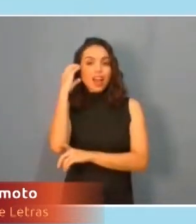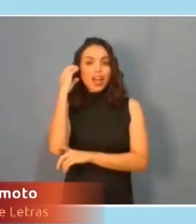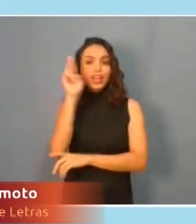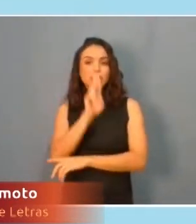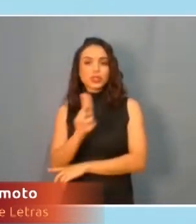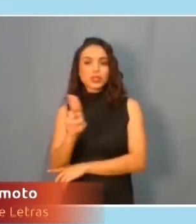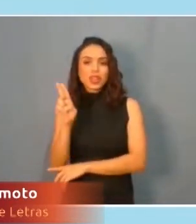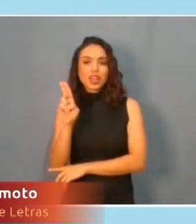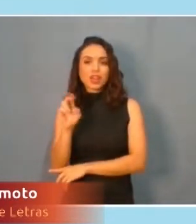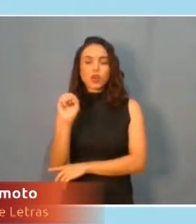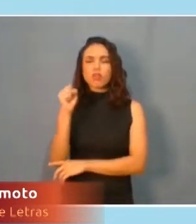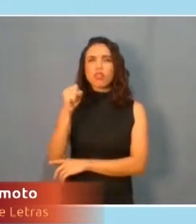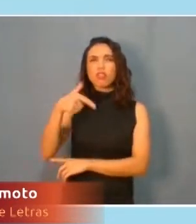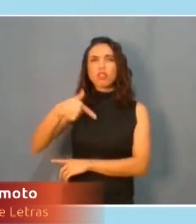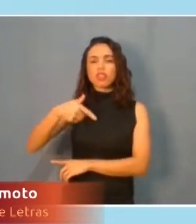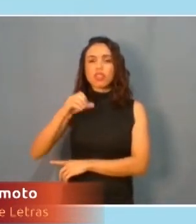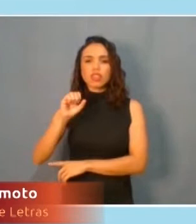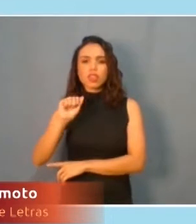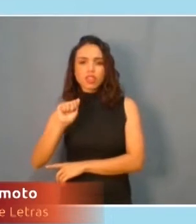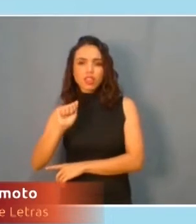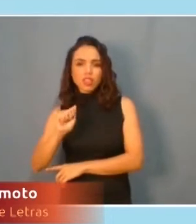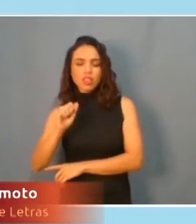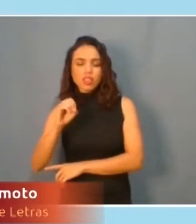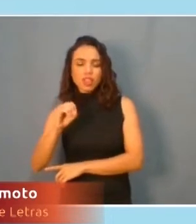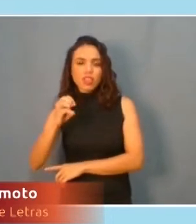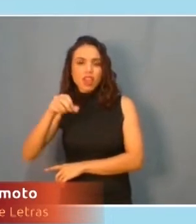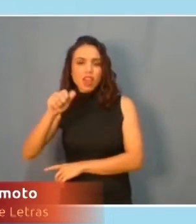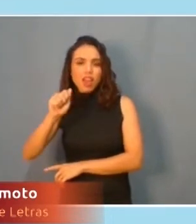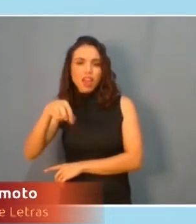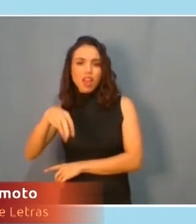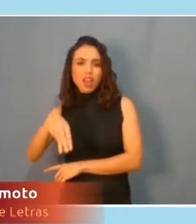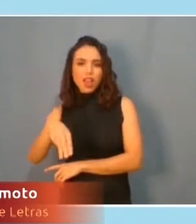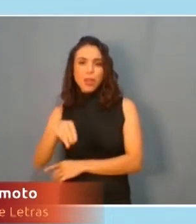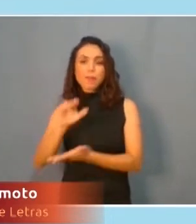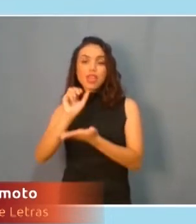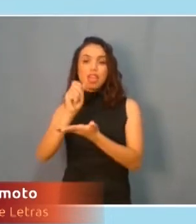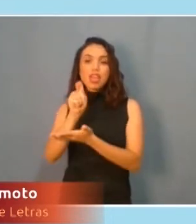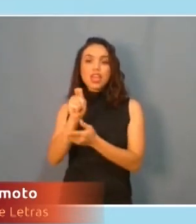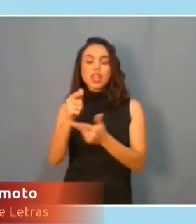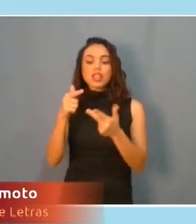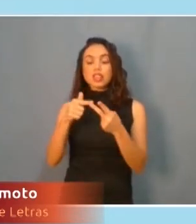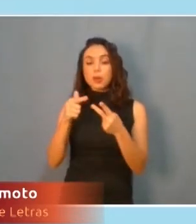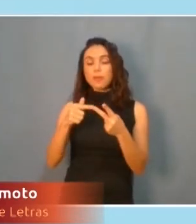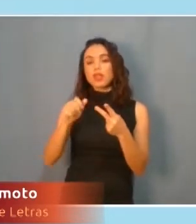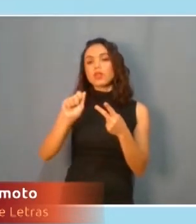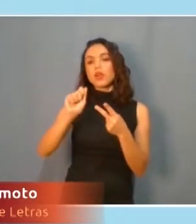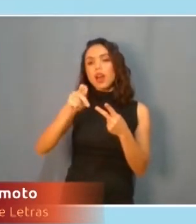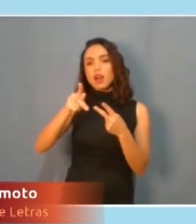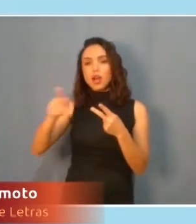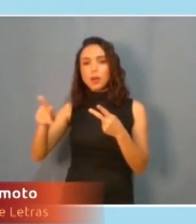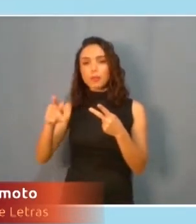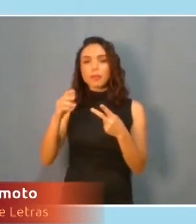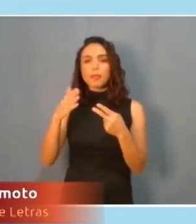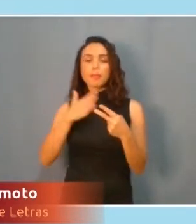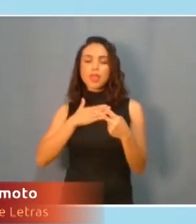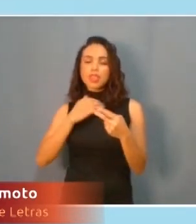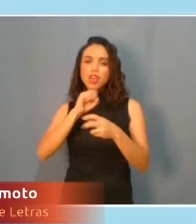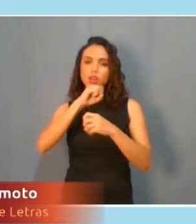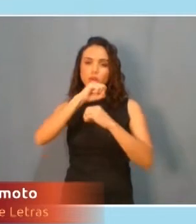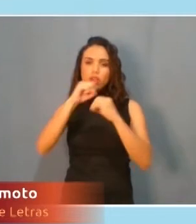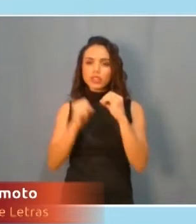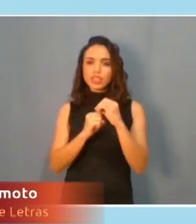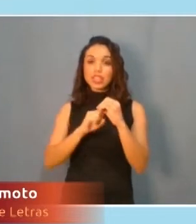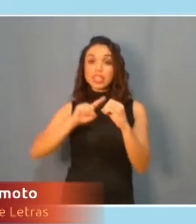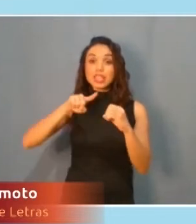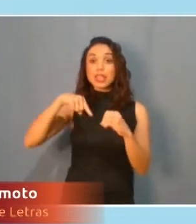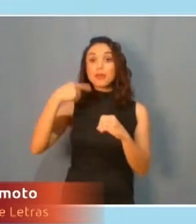870M, no site da rádio, no aplicativo Minha UFG. Depois, o debate vira podcast e